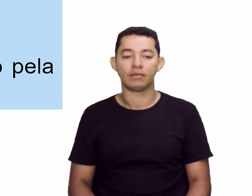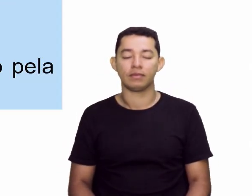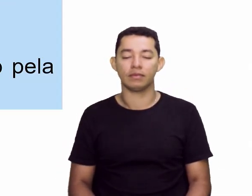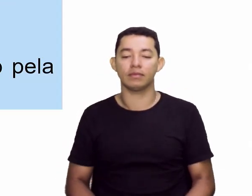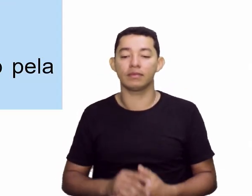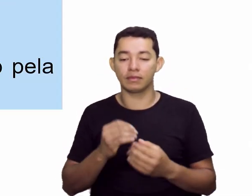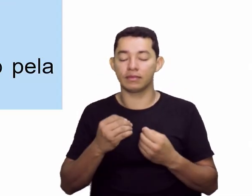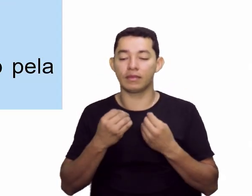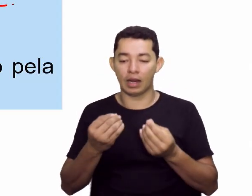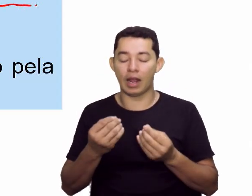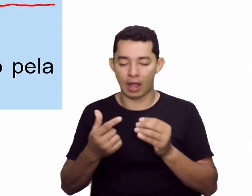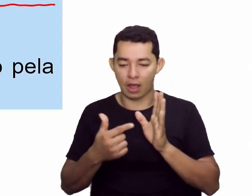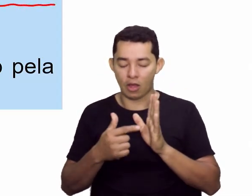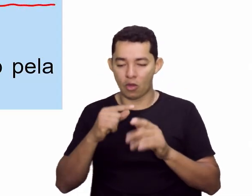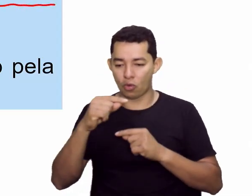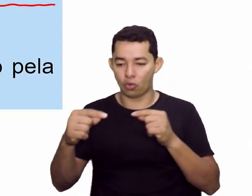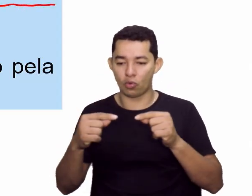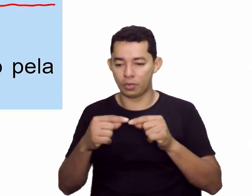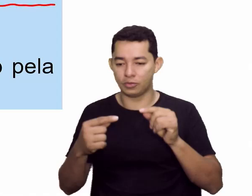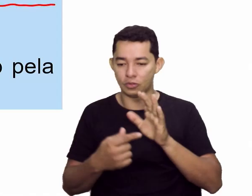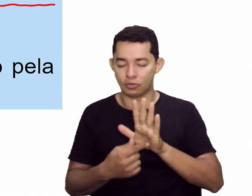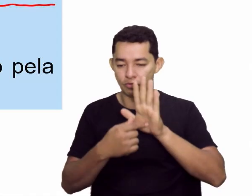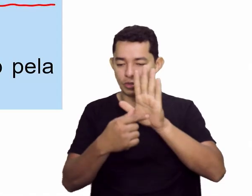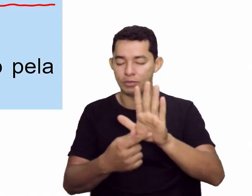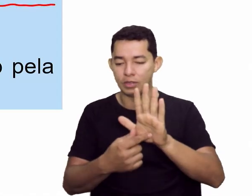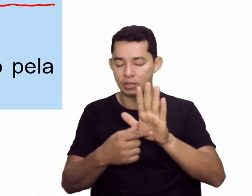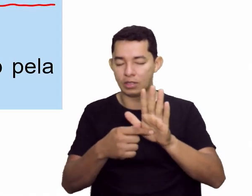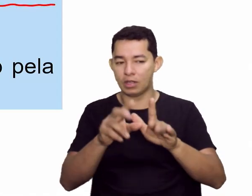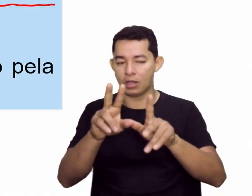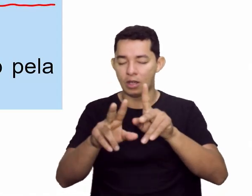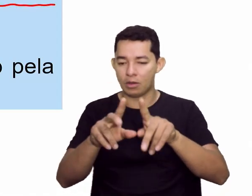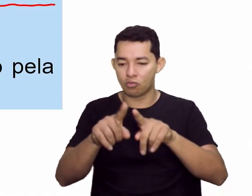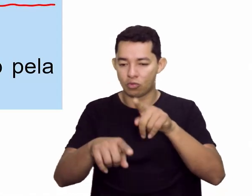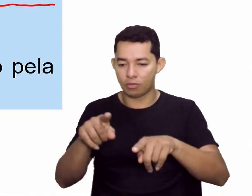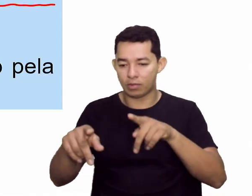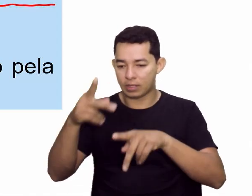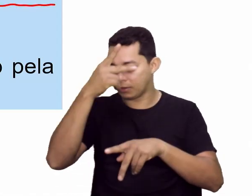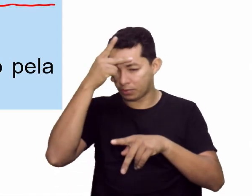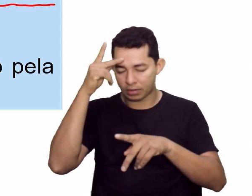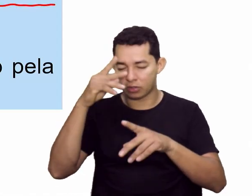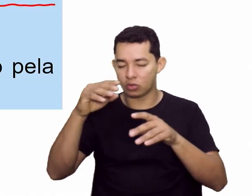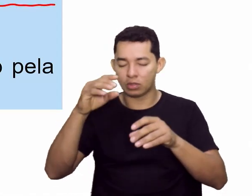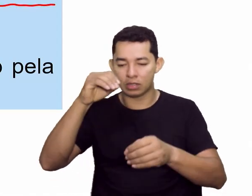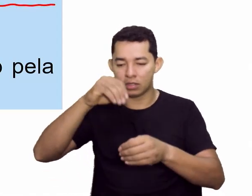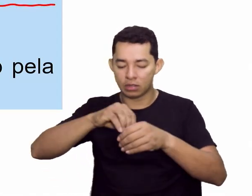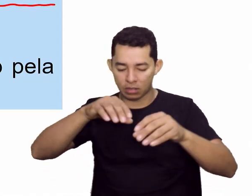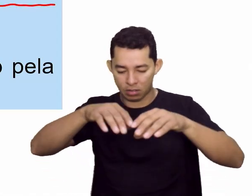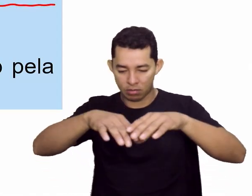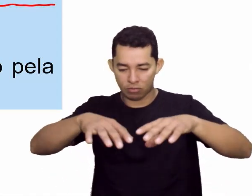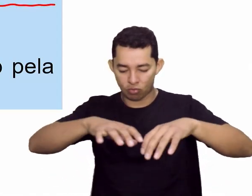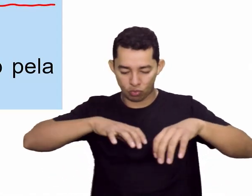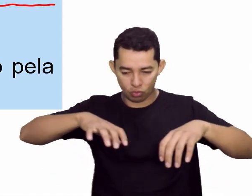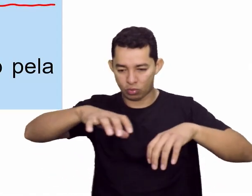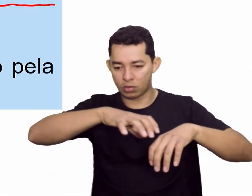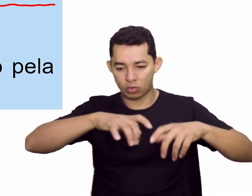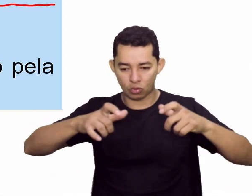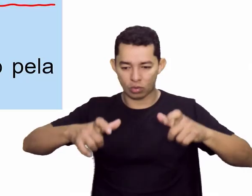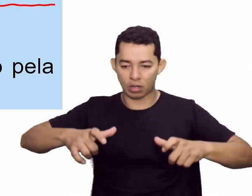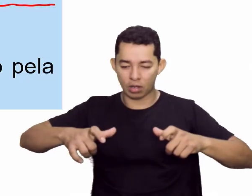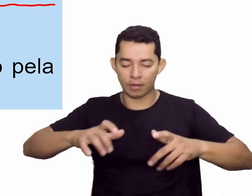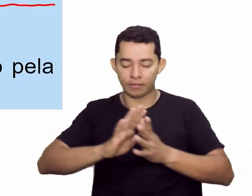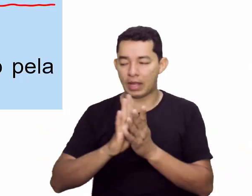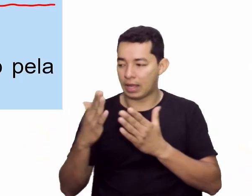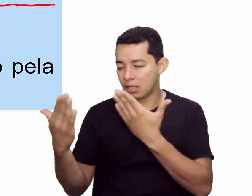literária destinada à apresentação por atores em um palco. atuando e dialogando entre si. Né?